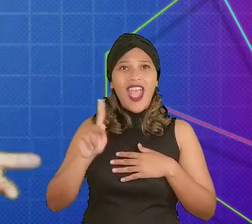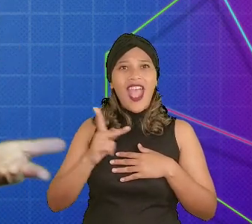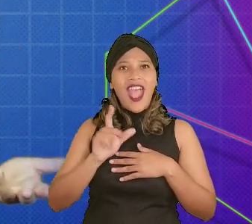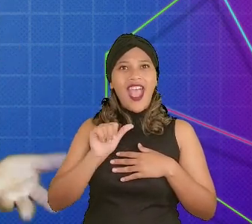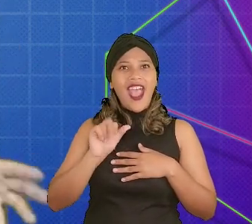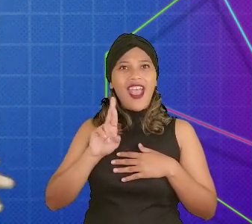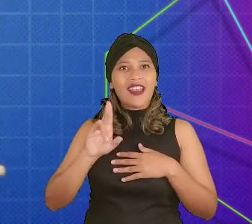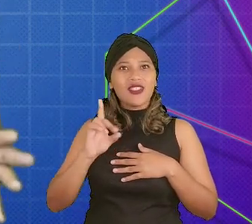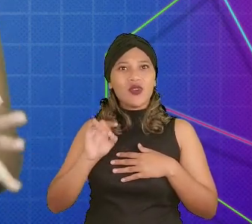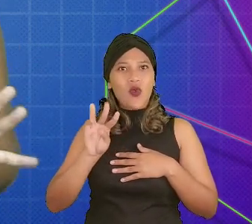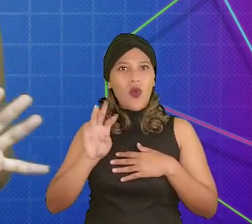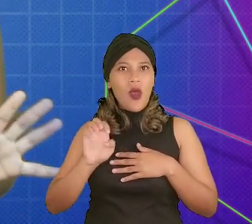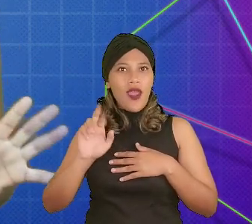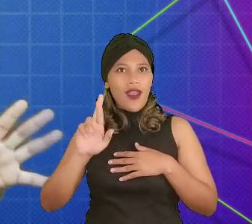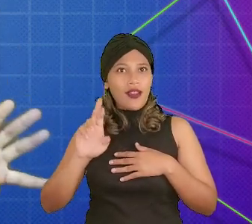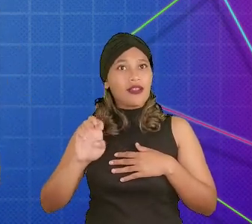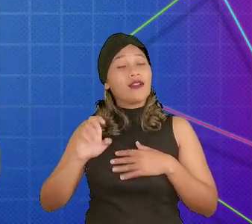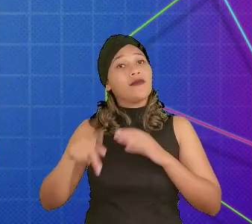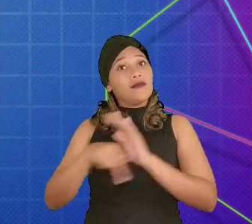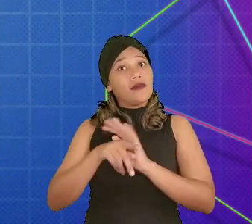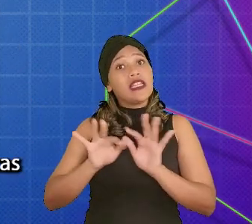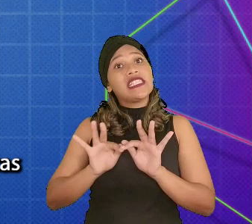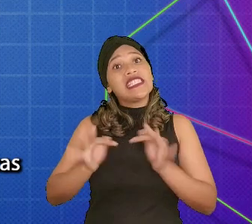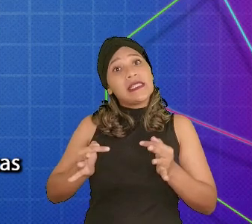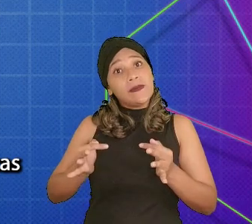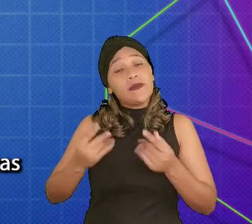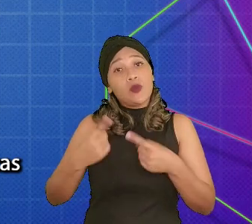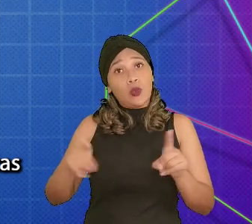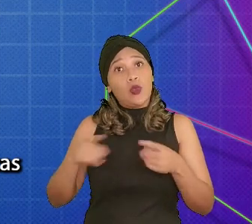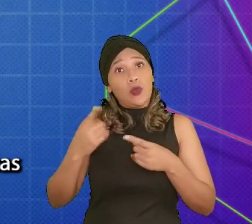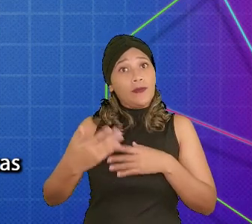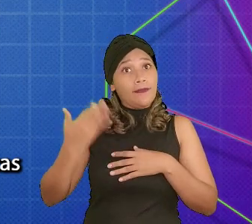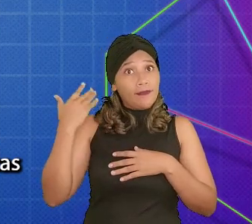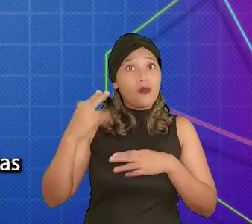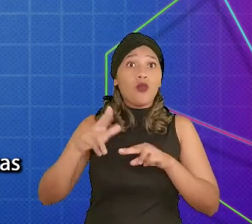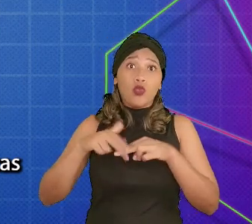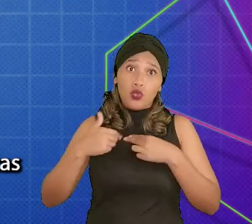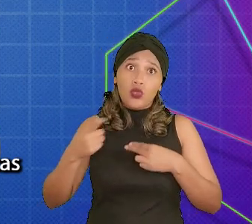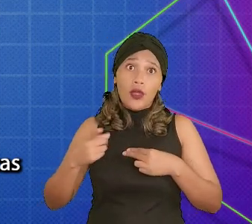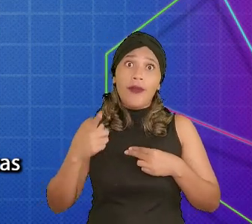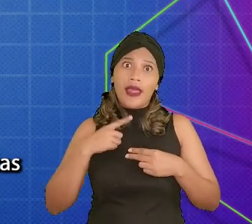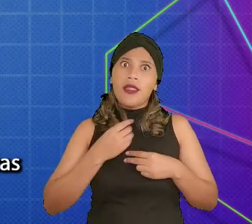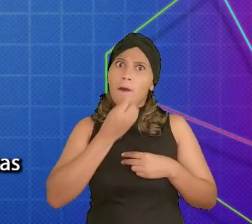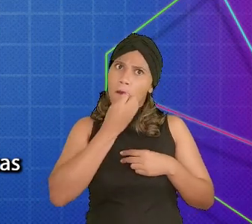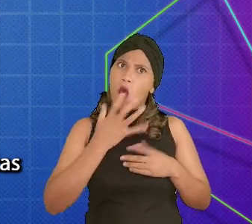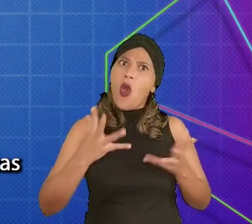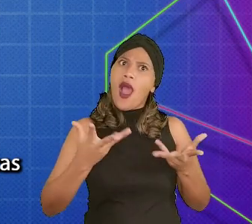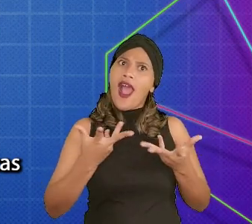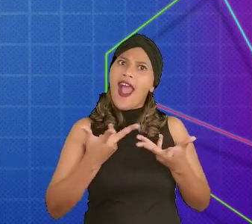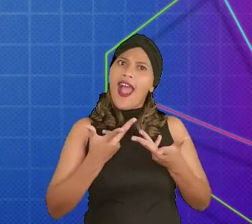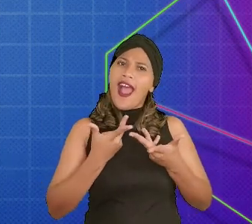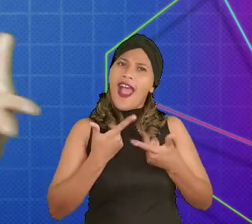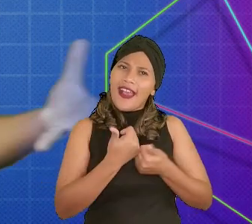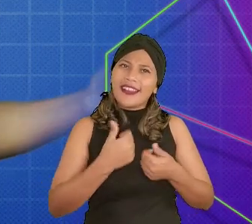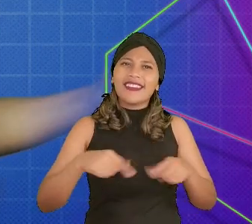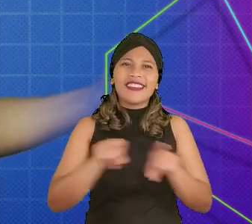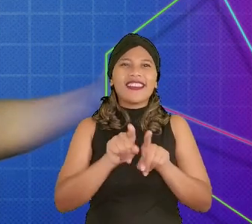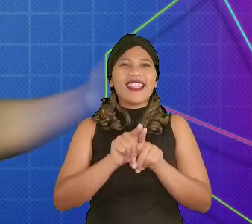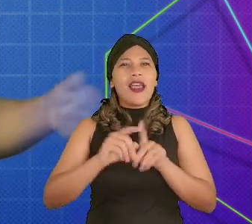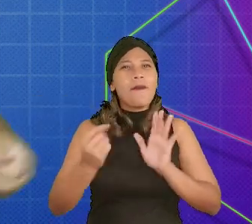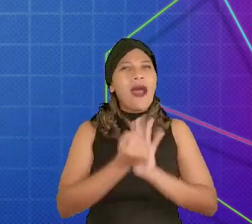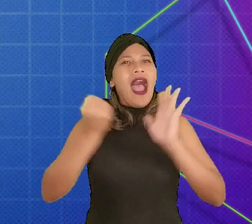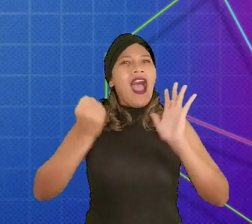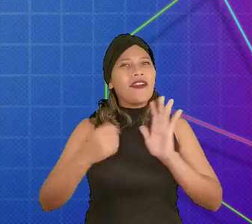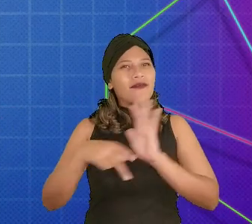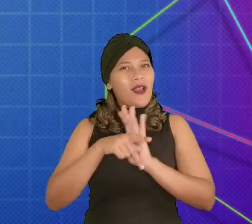as trilhas sonoras eram mais simples do que são hoje. Mesmo assim, ainda eram produzidas músicas com boa qualidade e que se eternizaram na